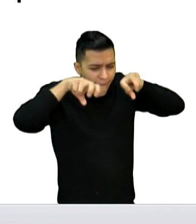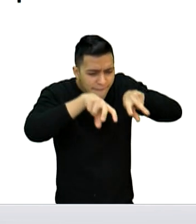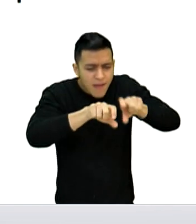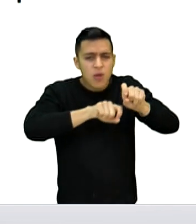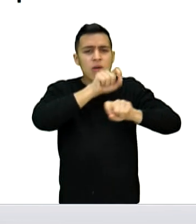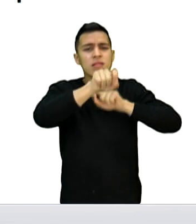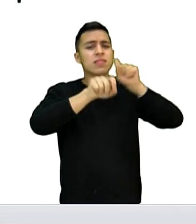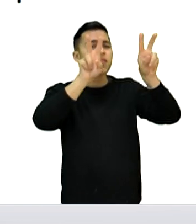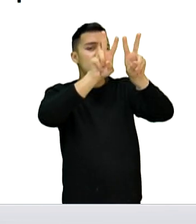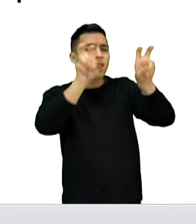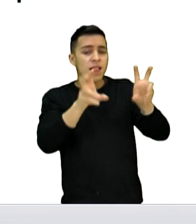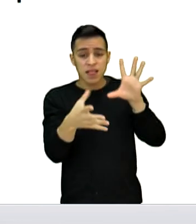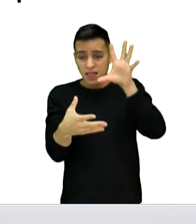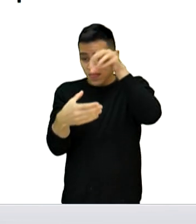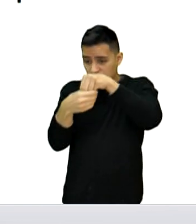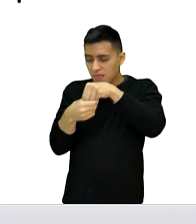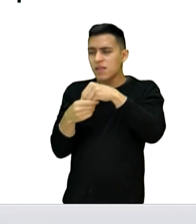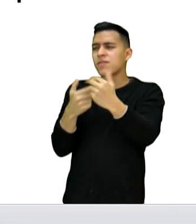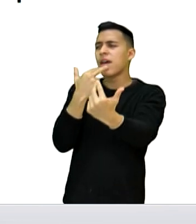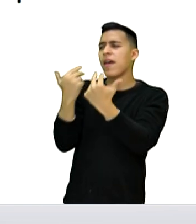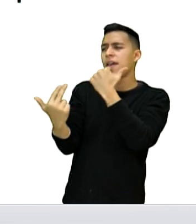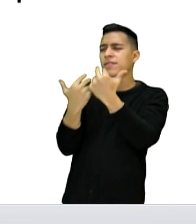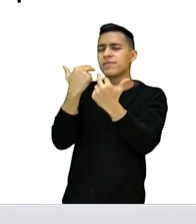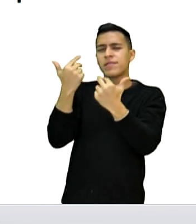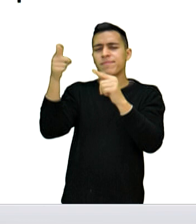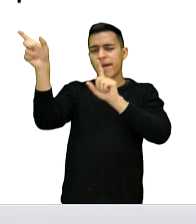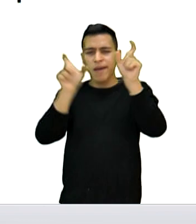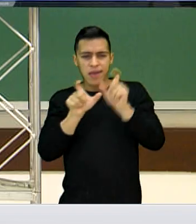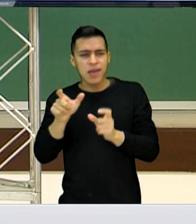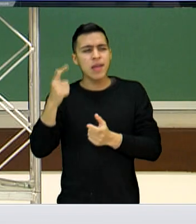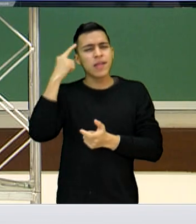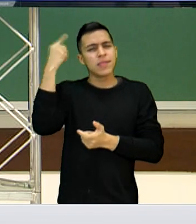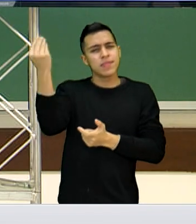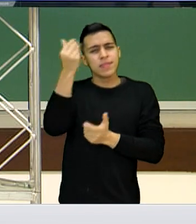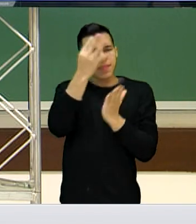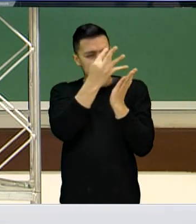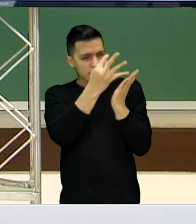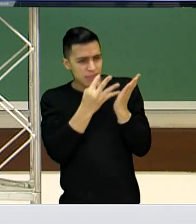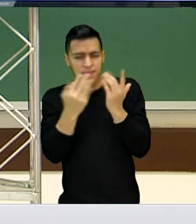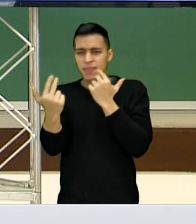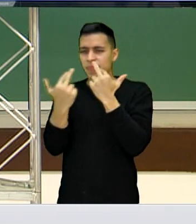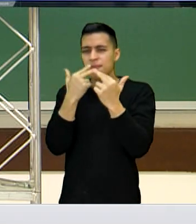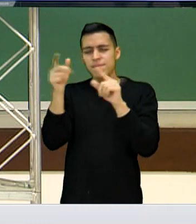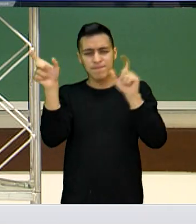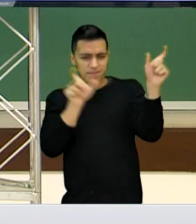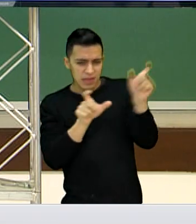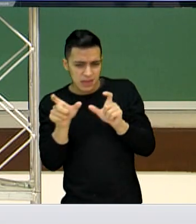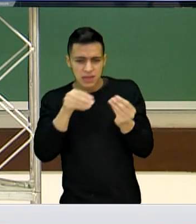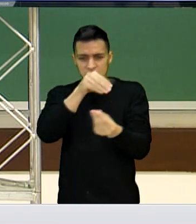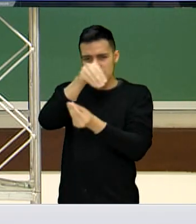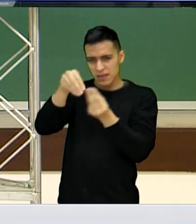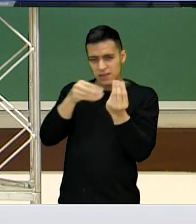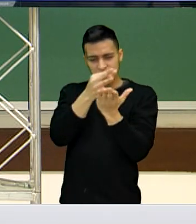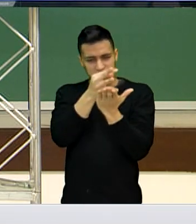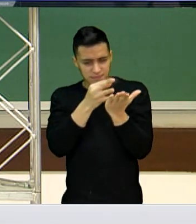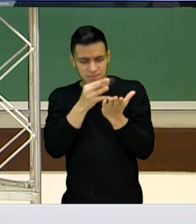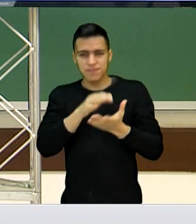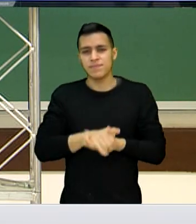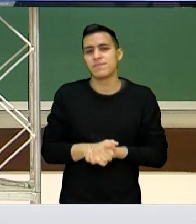aí o tema dentro do estrangeirismo, dessa ideia de textos estrangeiros, palavras estrangeiras que estão dentro dos